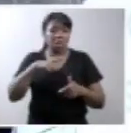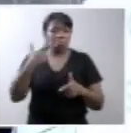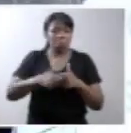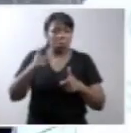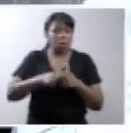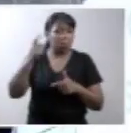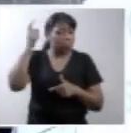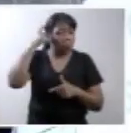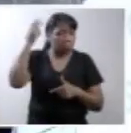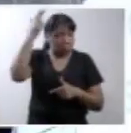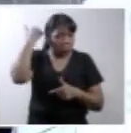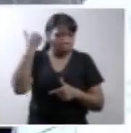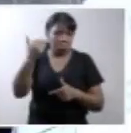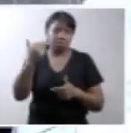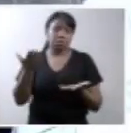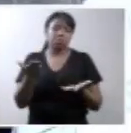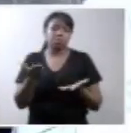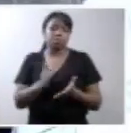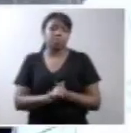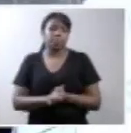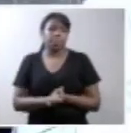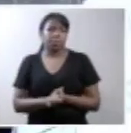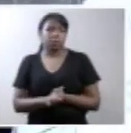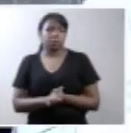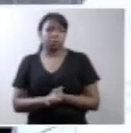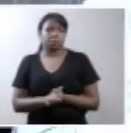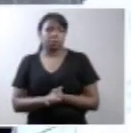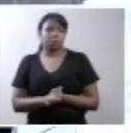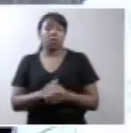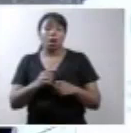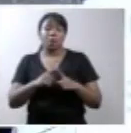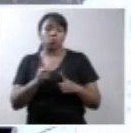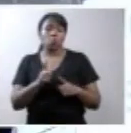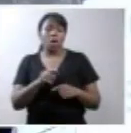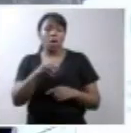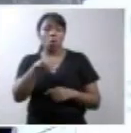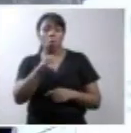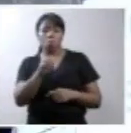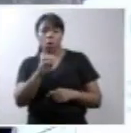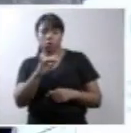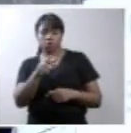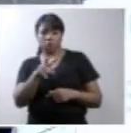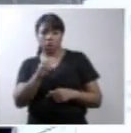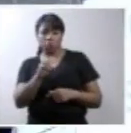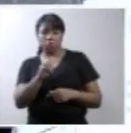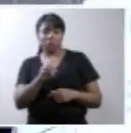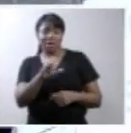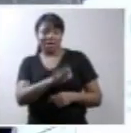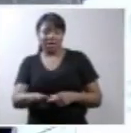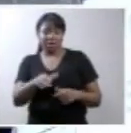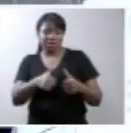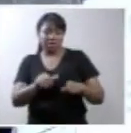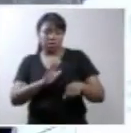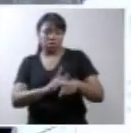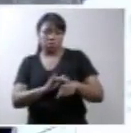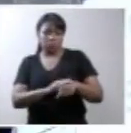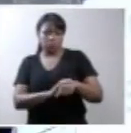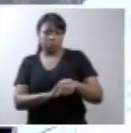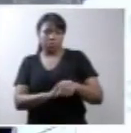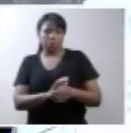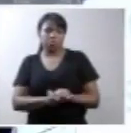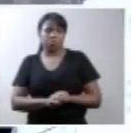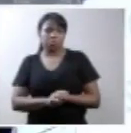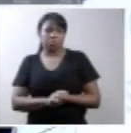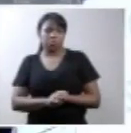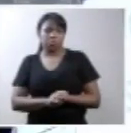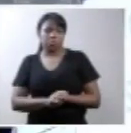encéfalo não pode fazer encefalograma de fato Então não é a a a o motivo para dizer que a criança está doente o